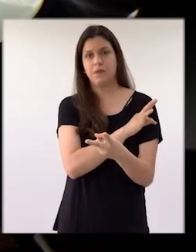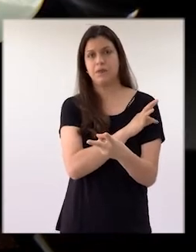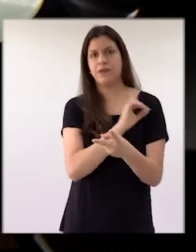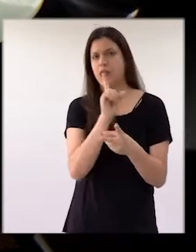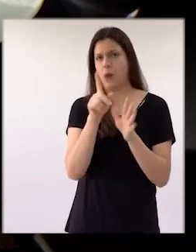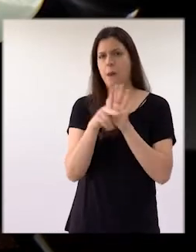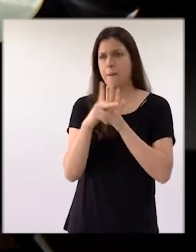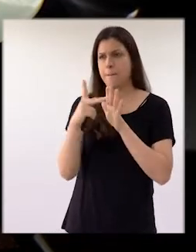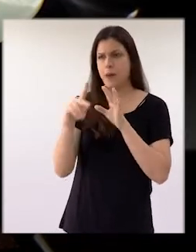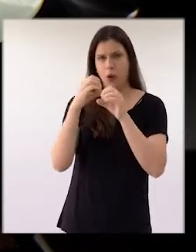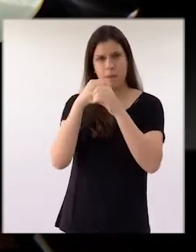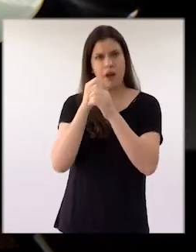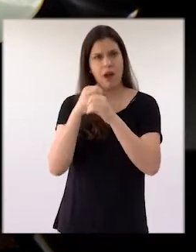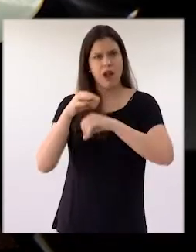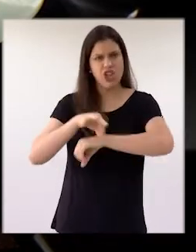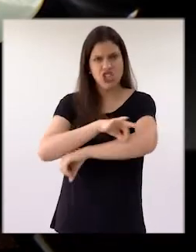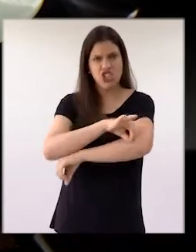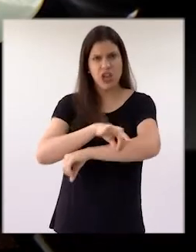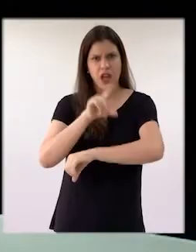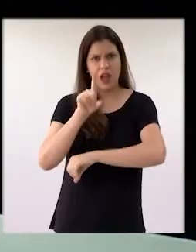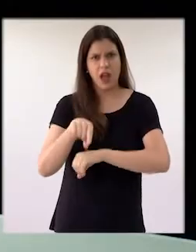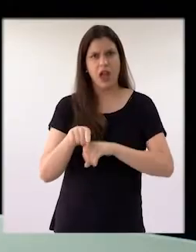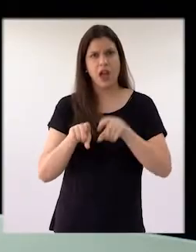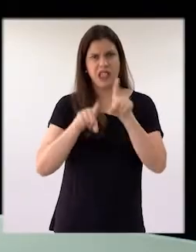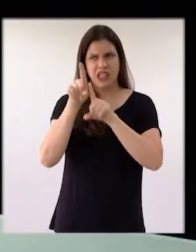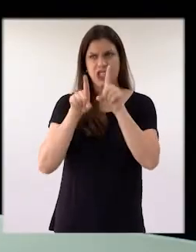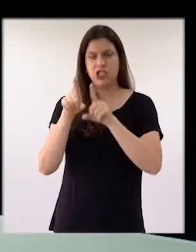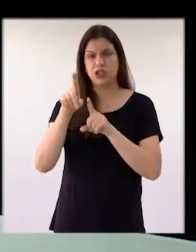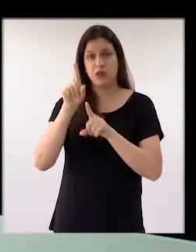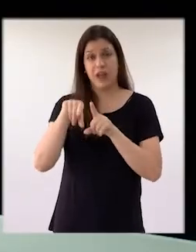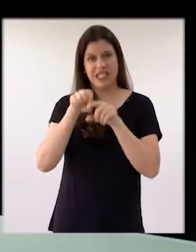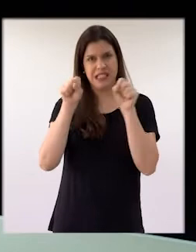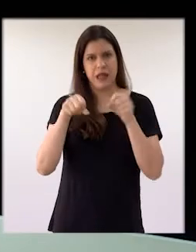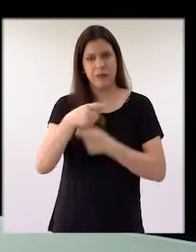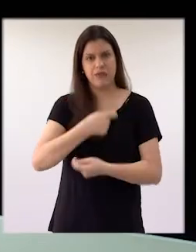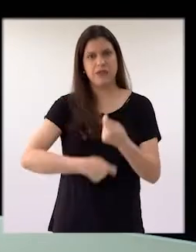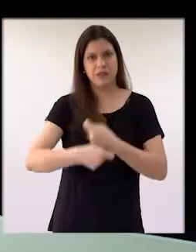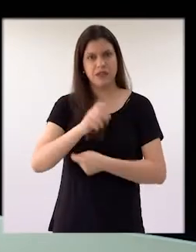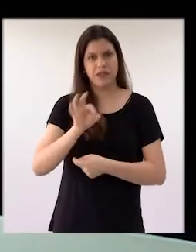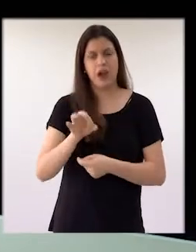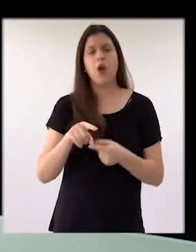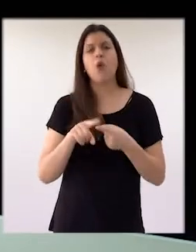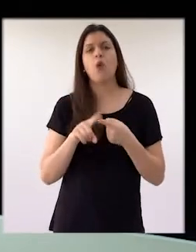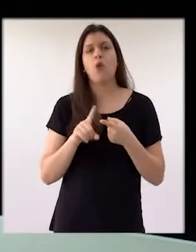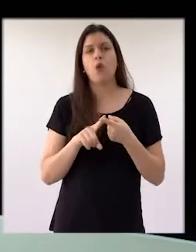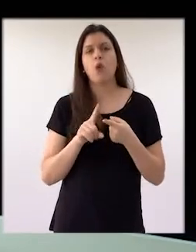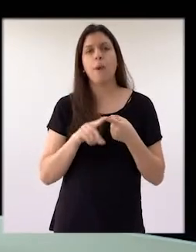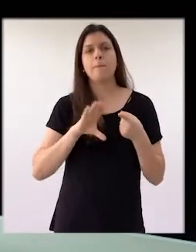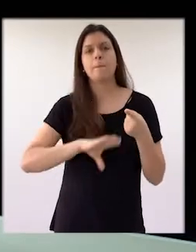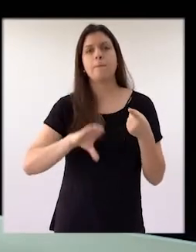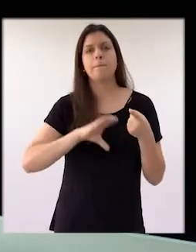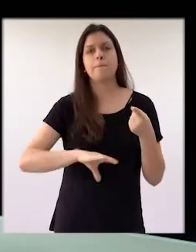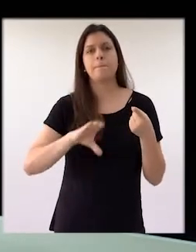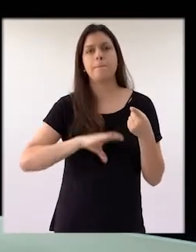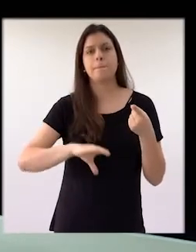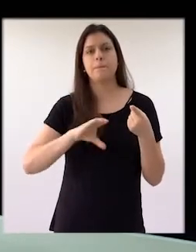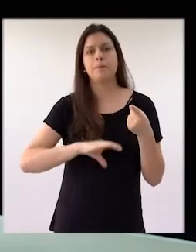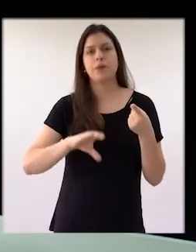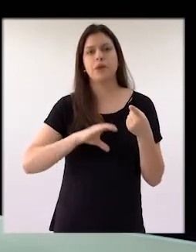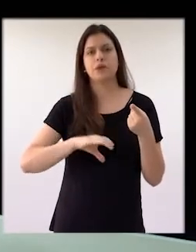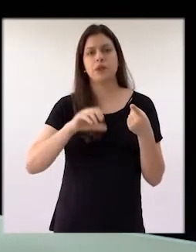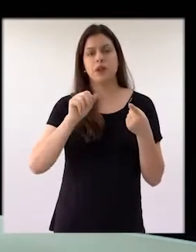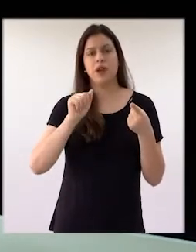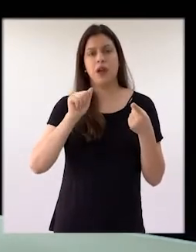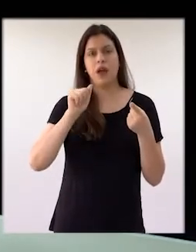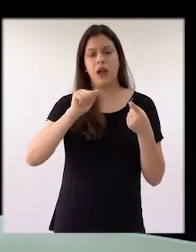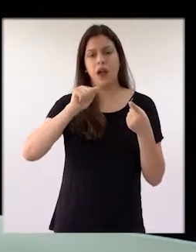que, pelo que eu entendi, não são necessariamente da engenharia, que são até modelos estatísticos usados no sistema financeiro. Isso. Eu anotei o nome deles aqui. Um,